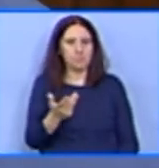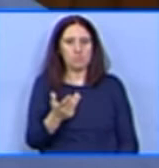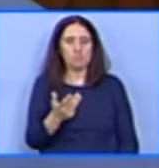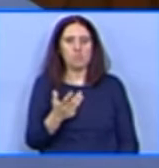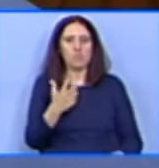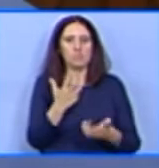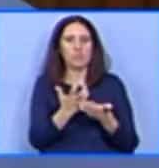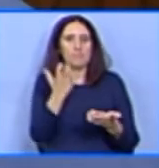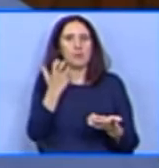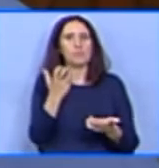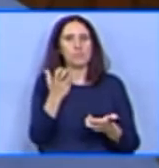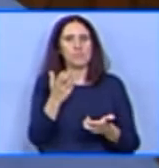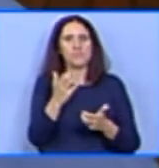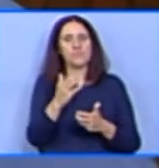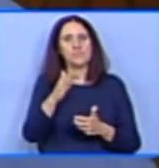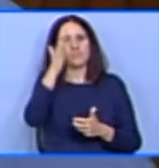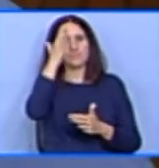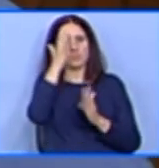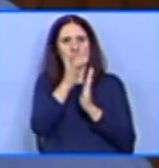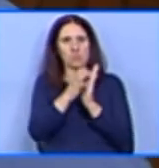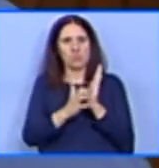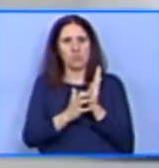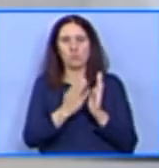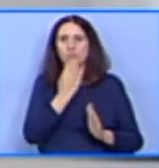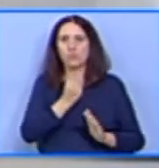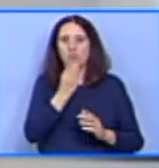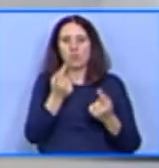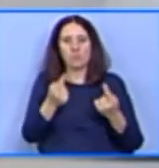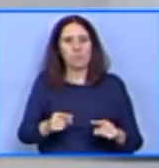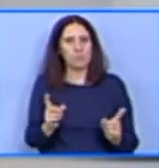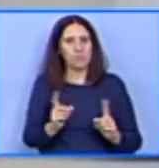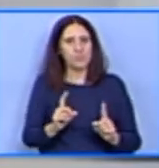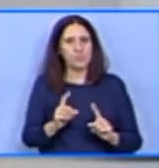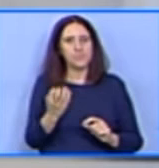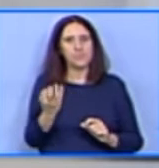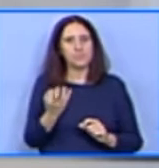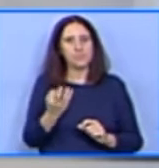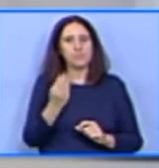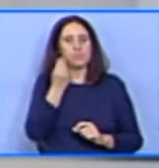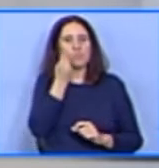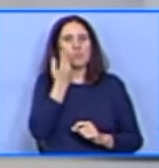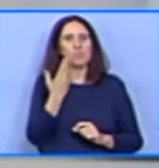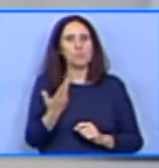marcado pela doutrinação judaica, não é só isso, mas é também a forma como